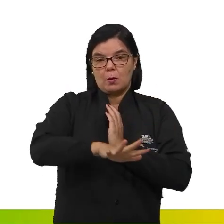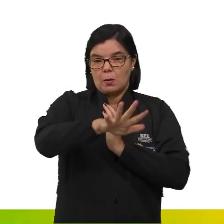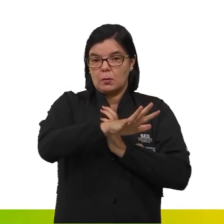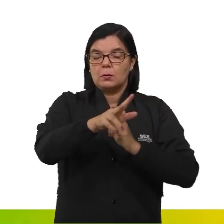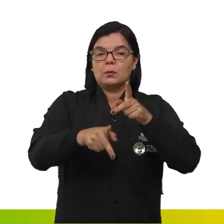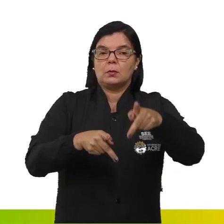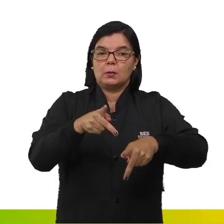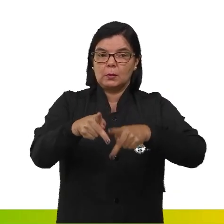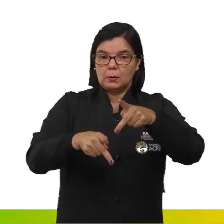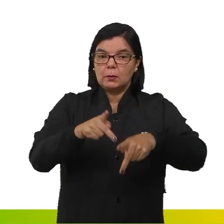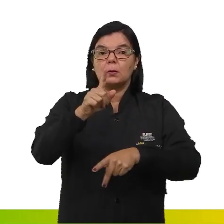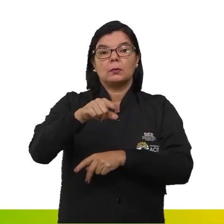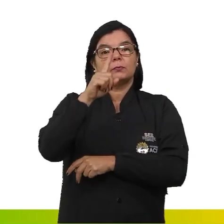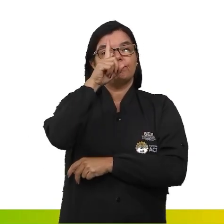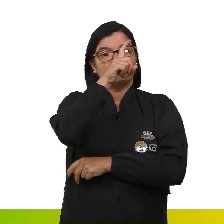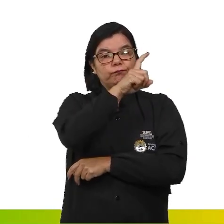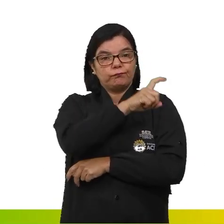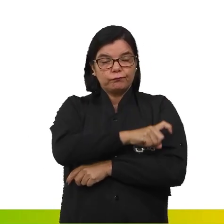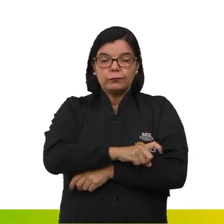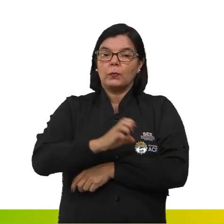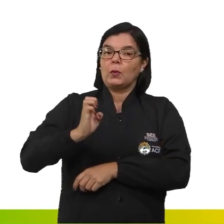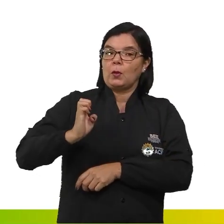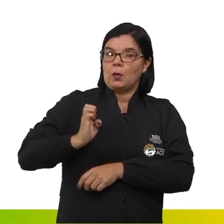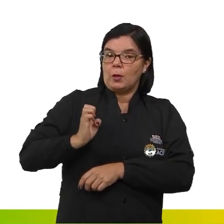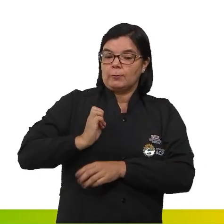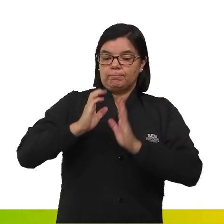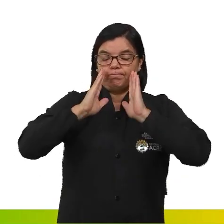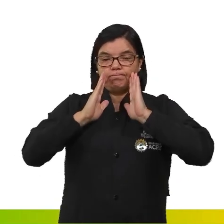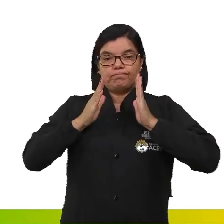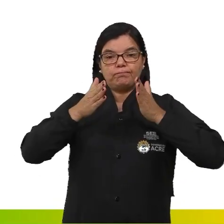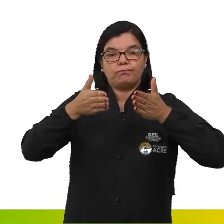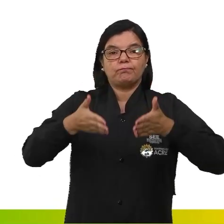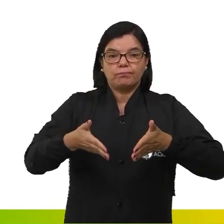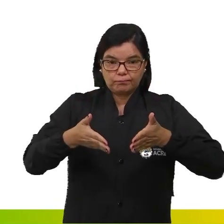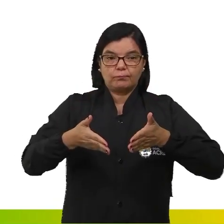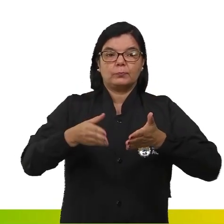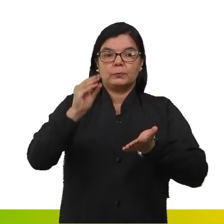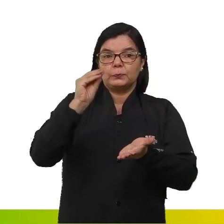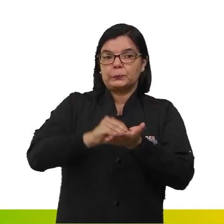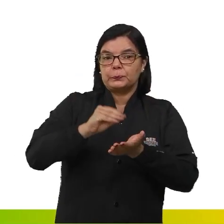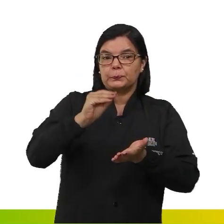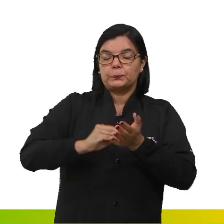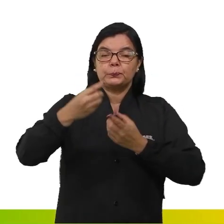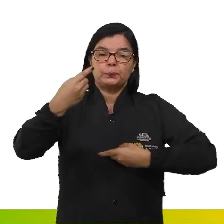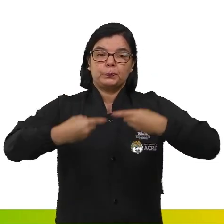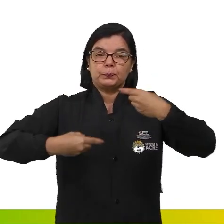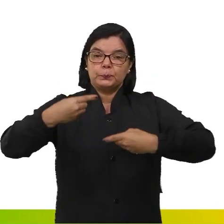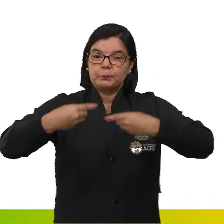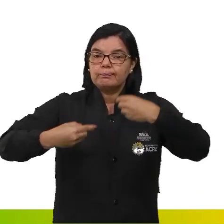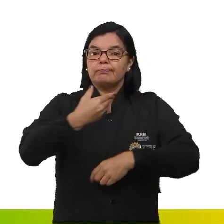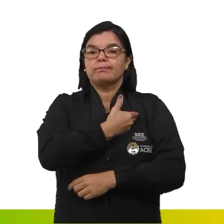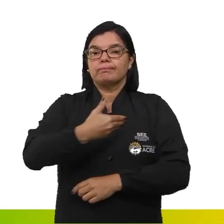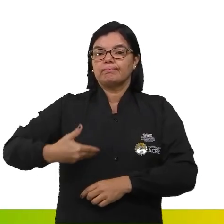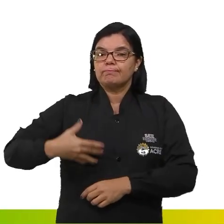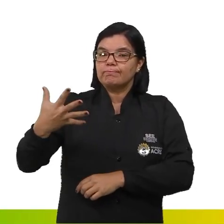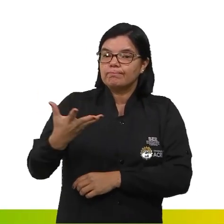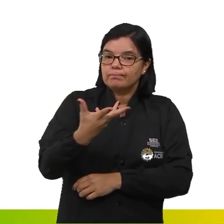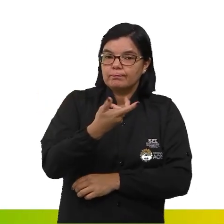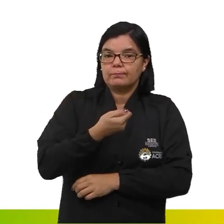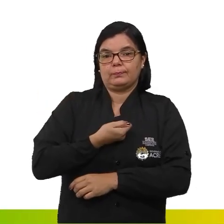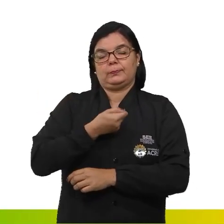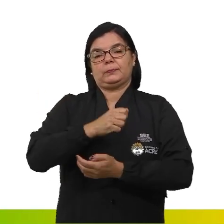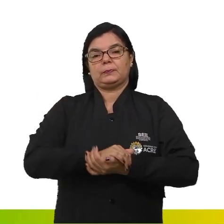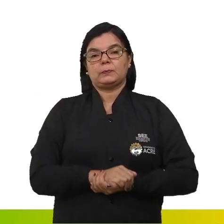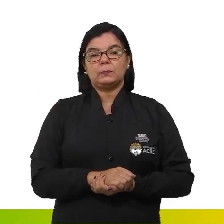parte da população, é um problema ético central, agravado pela falta de políticas públicas